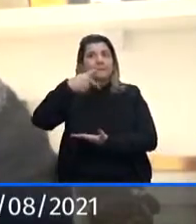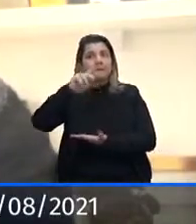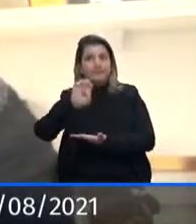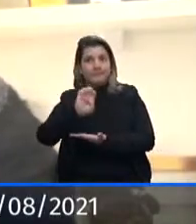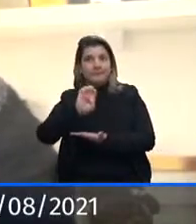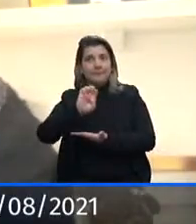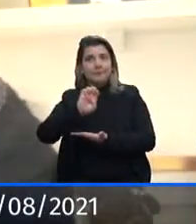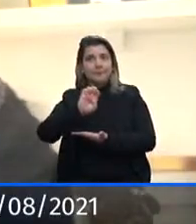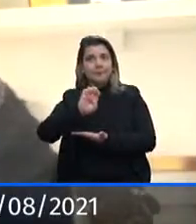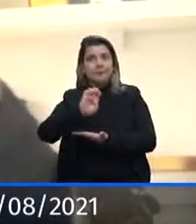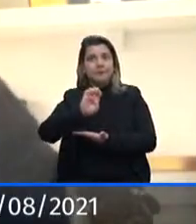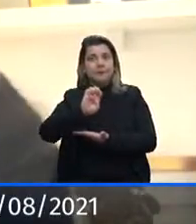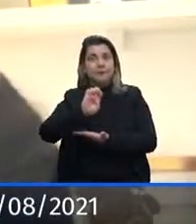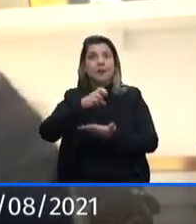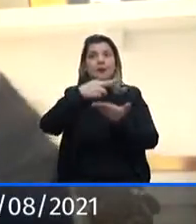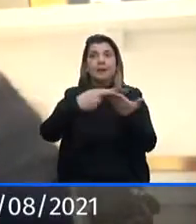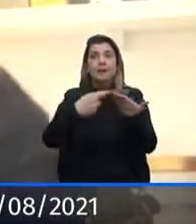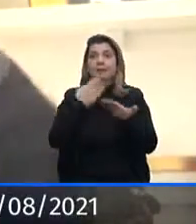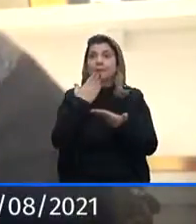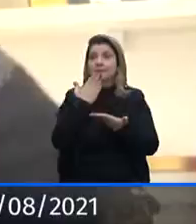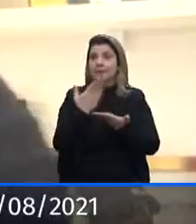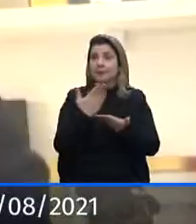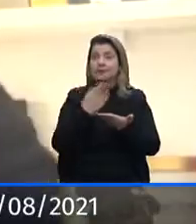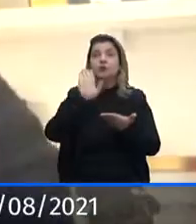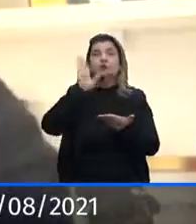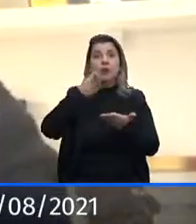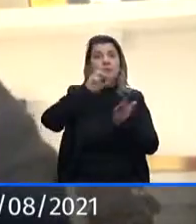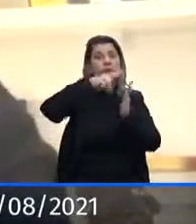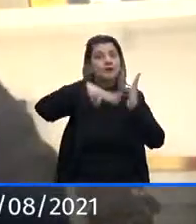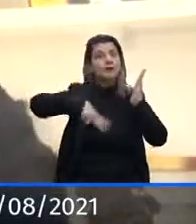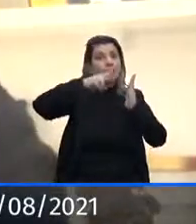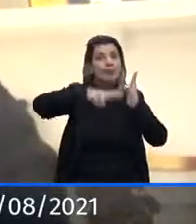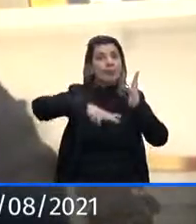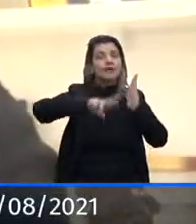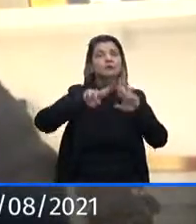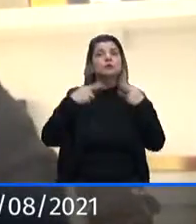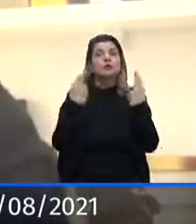Vargas. Parecer. Parecer já foi lido na reunião do dia